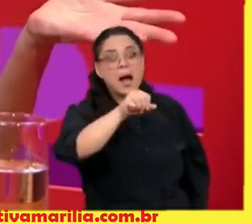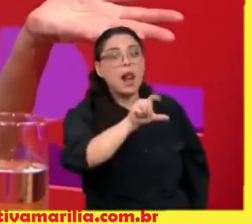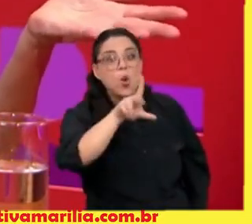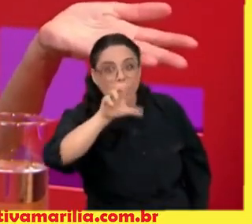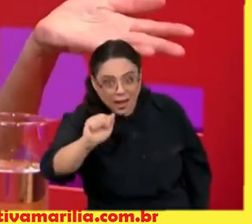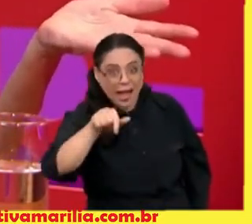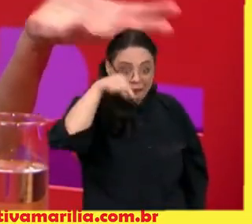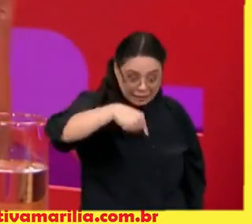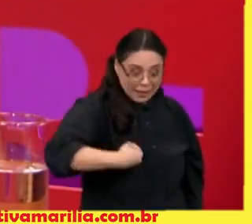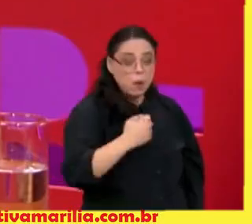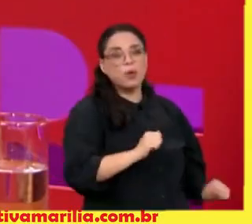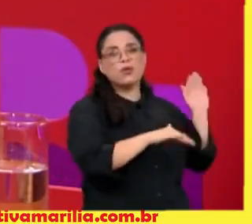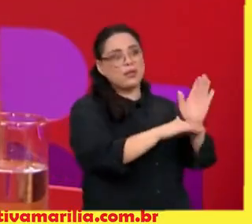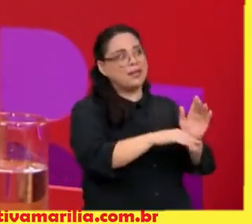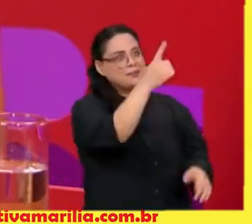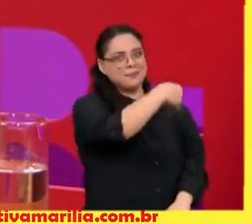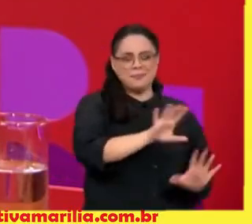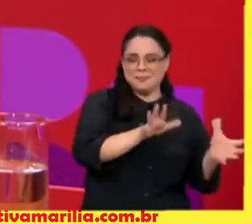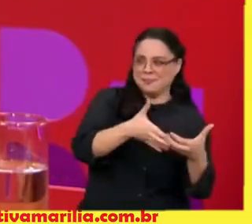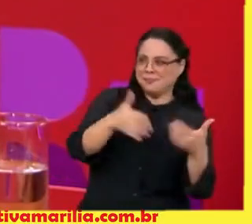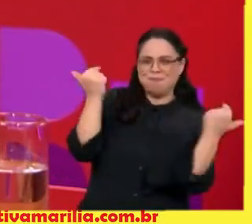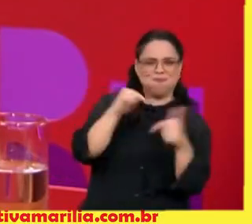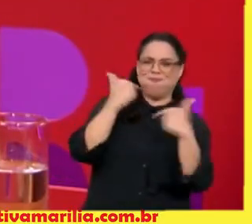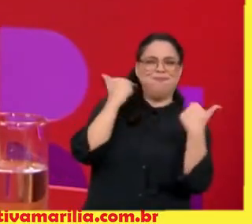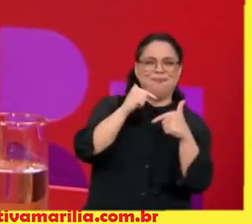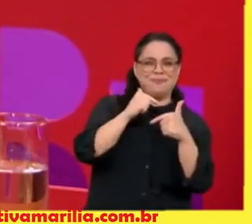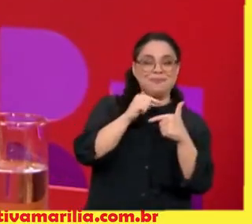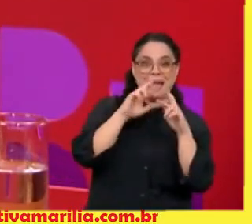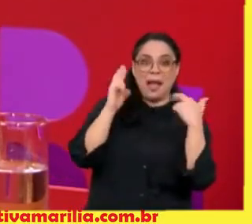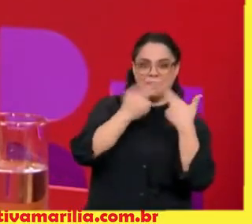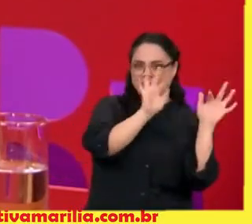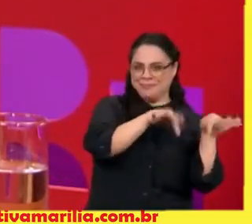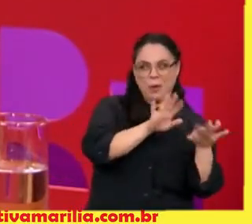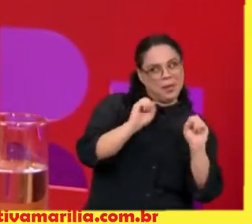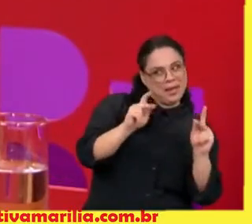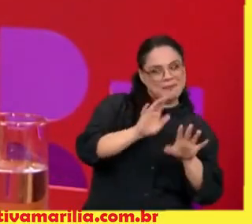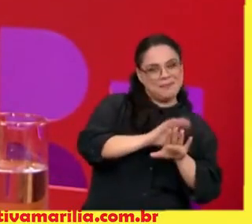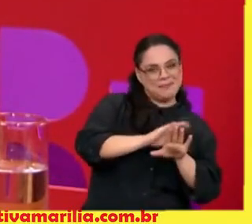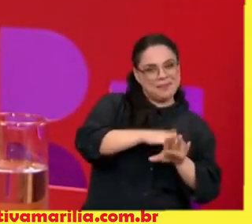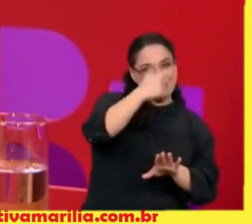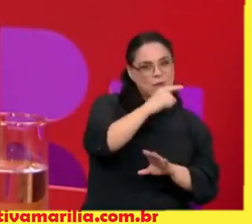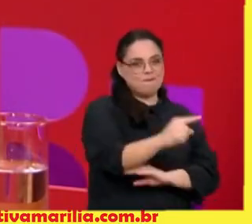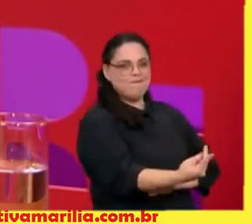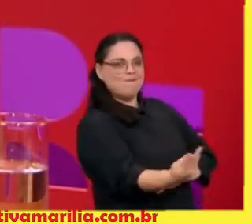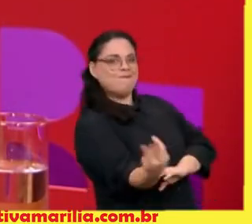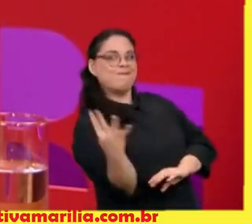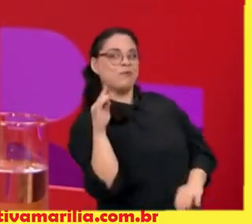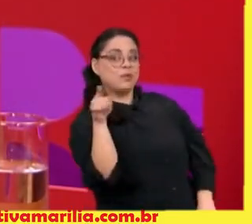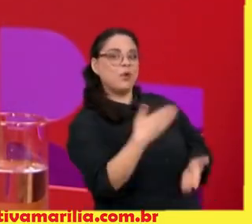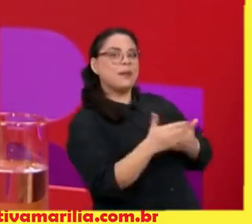lugar, eu posso ajudar. Todo mundo riu. Quando acabou a reunião, veio um dirigente. Quando é que a senhora pode